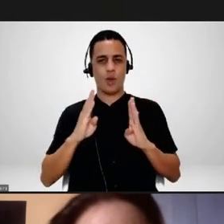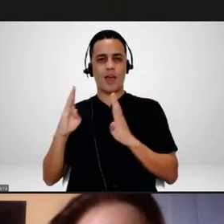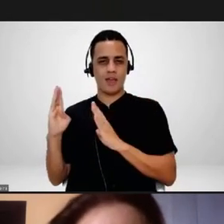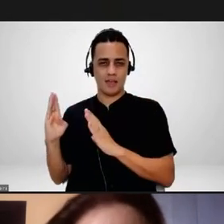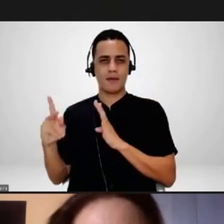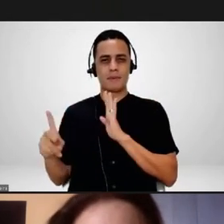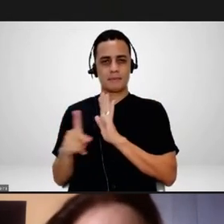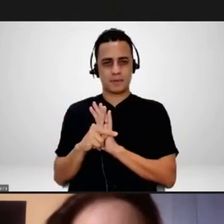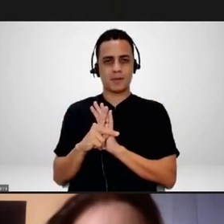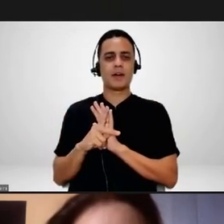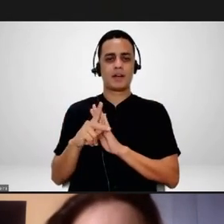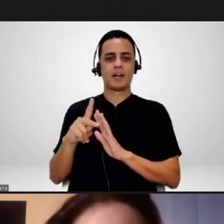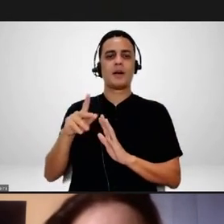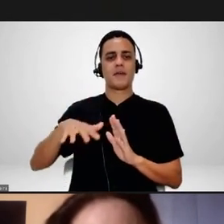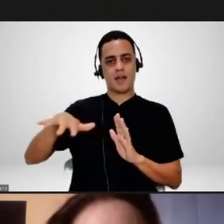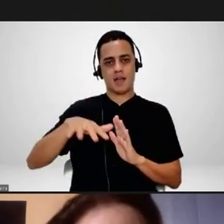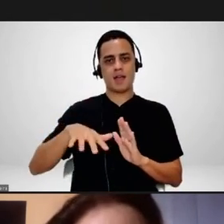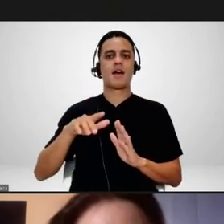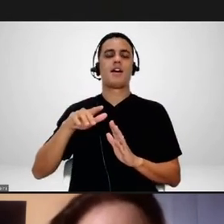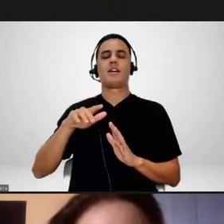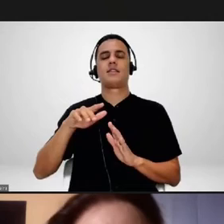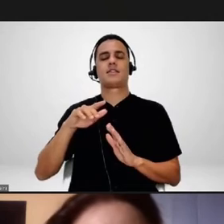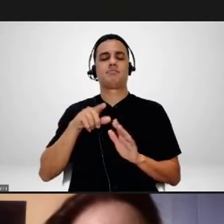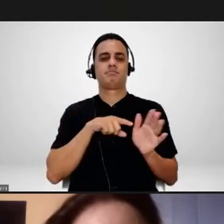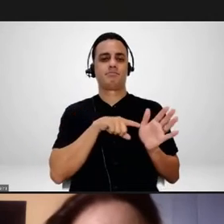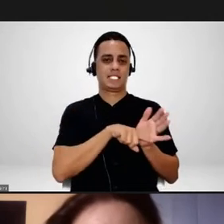da Galeria Arte e Pesquisa,